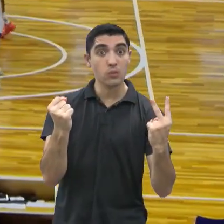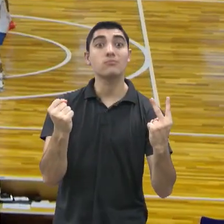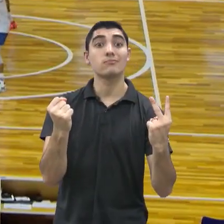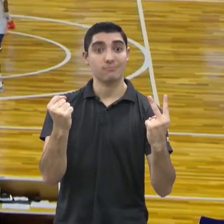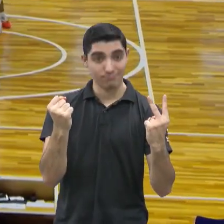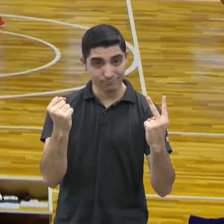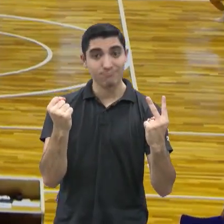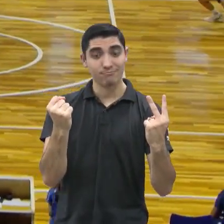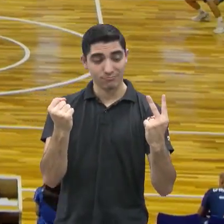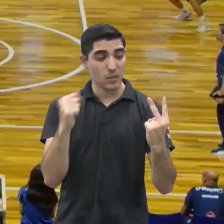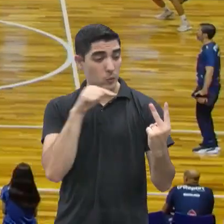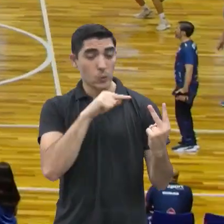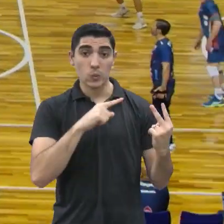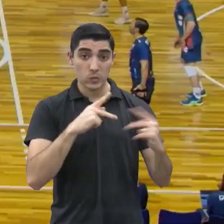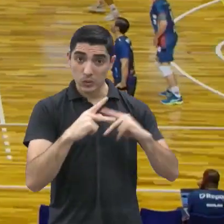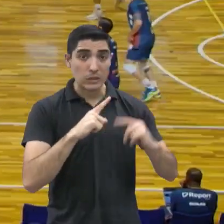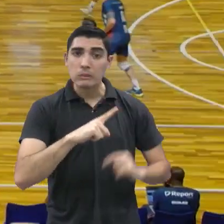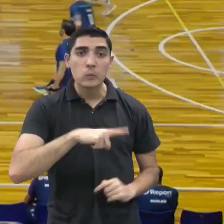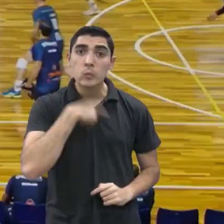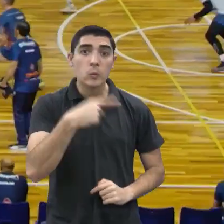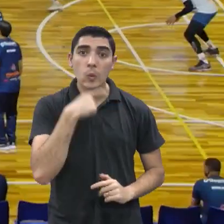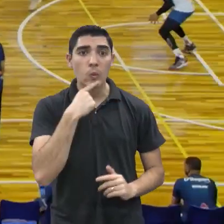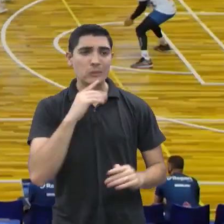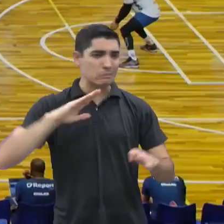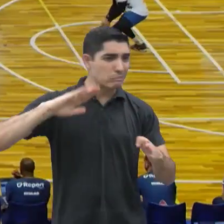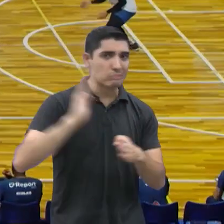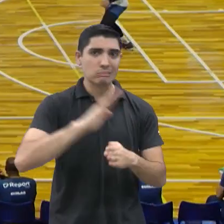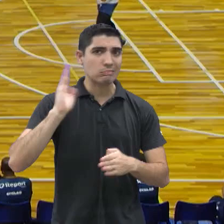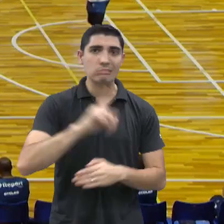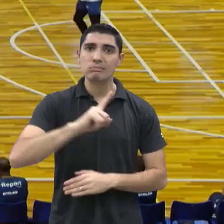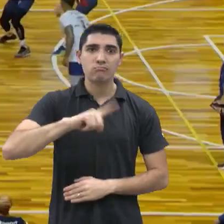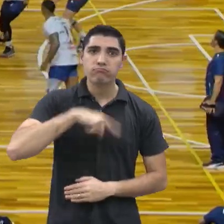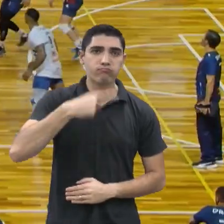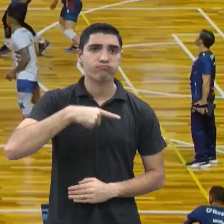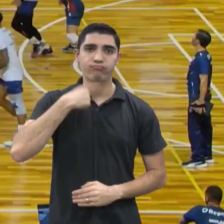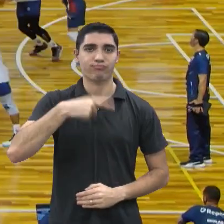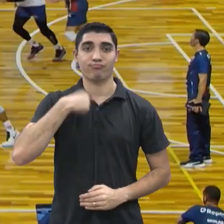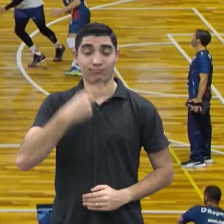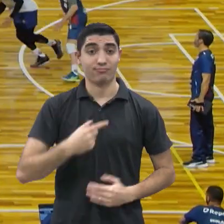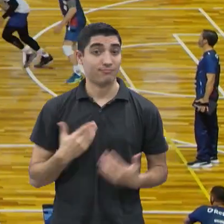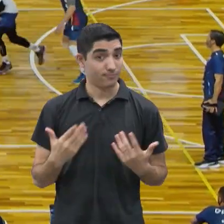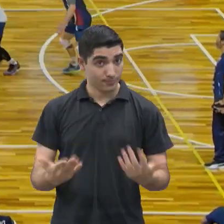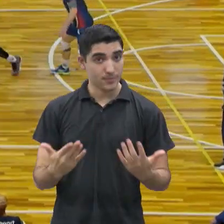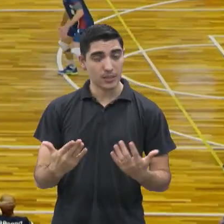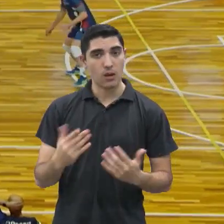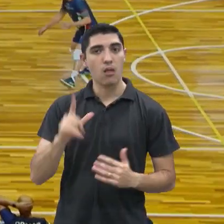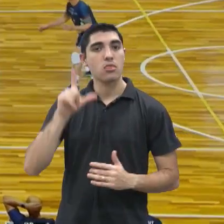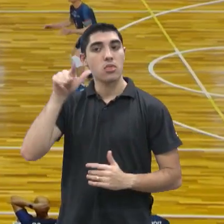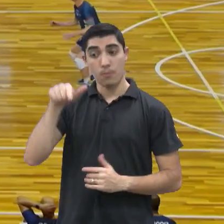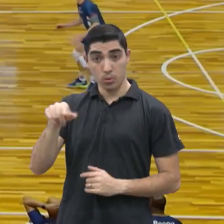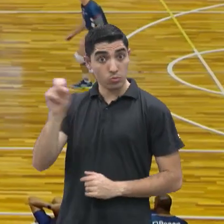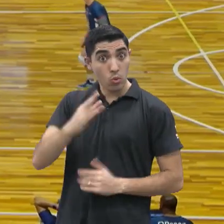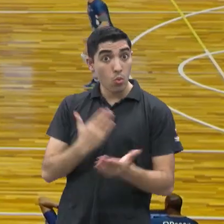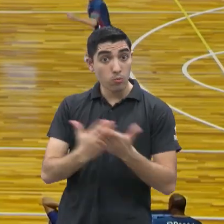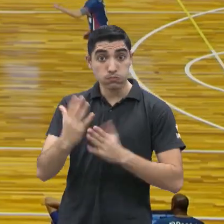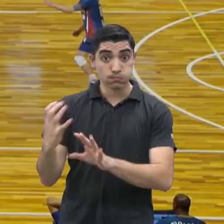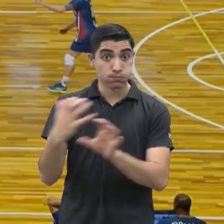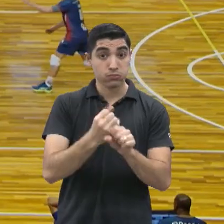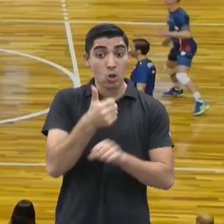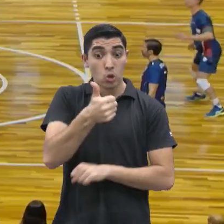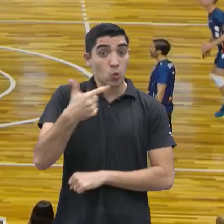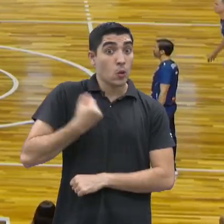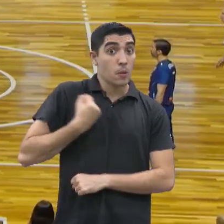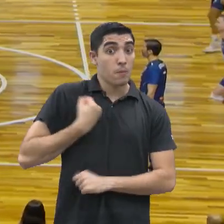se encontrar em quadra, nada funcionava para os joseenses. A vantagem aumentou, chegando a 12